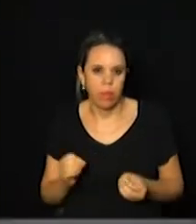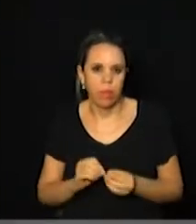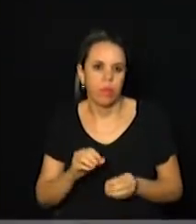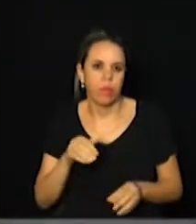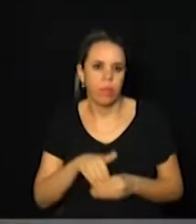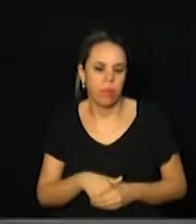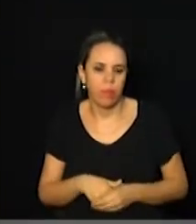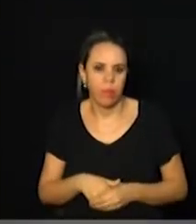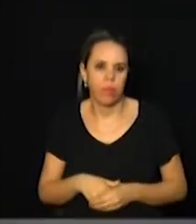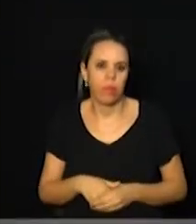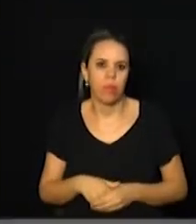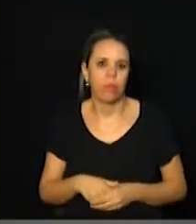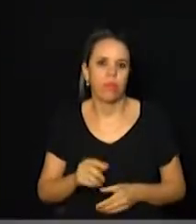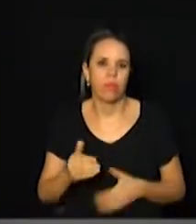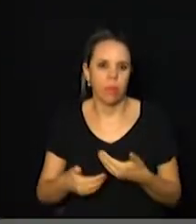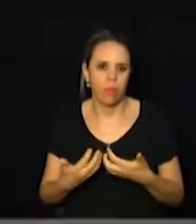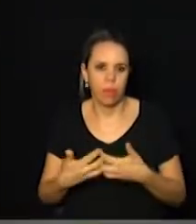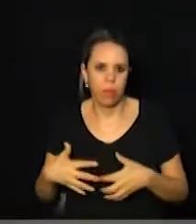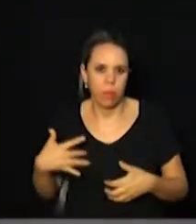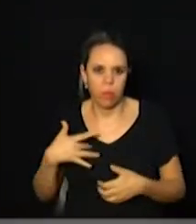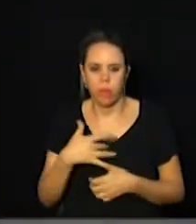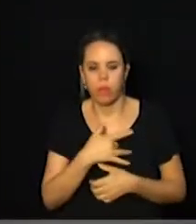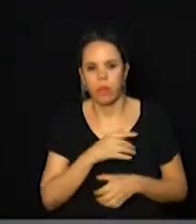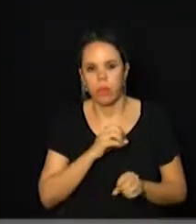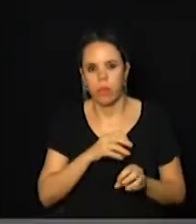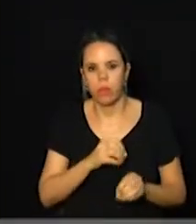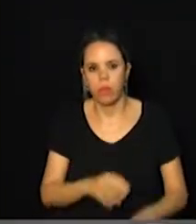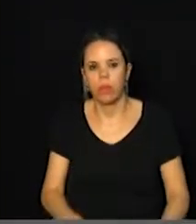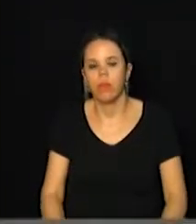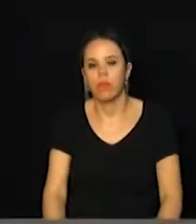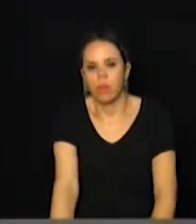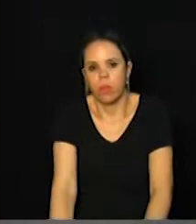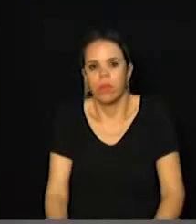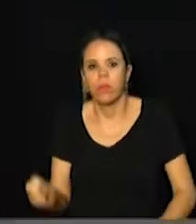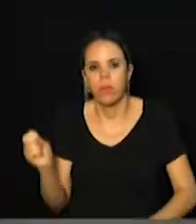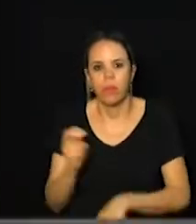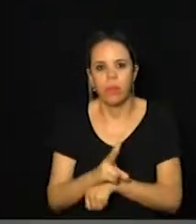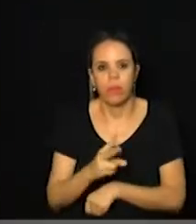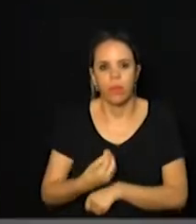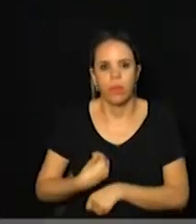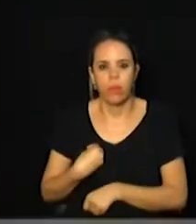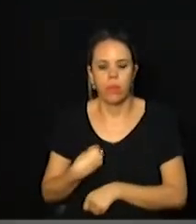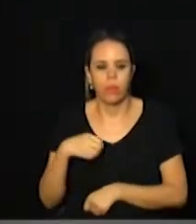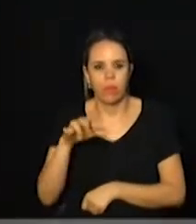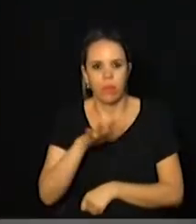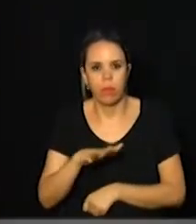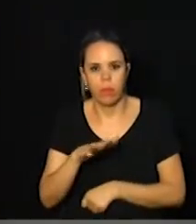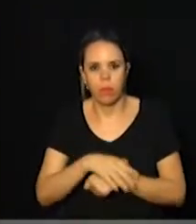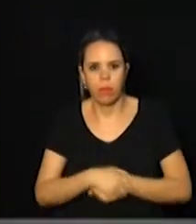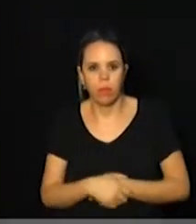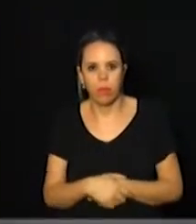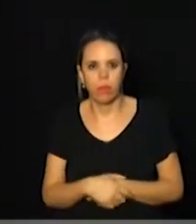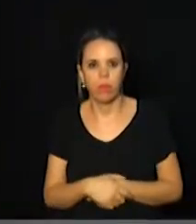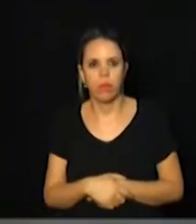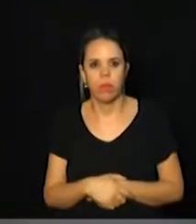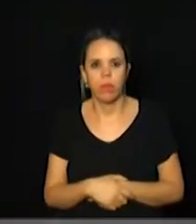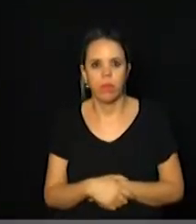vamos voltar porque eu voto tem consequência da saúde na educação no emprego na sua vida de uma forma geral